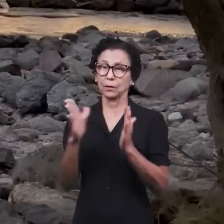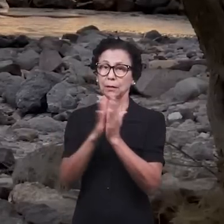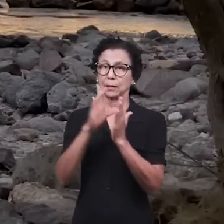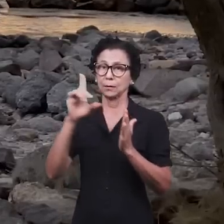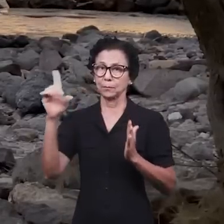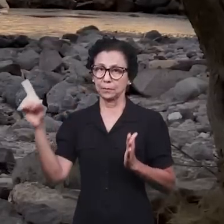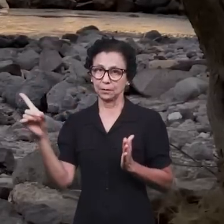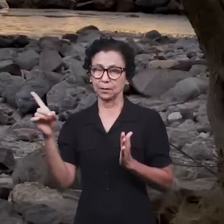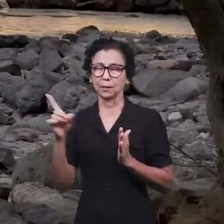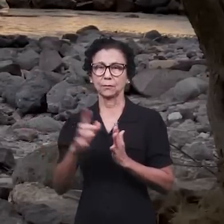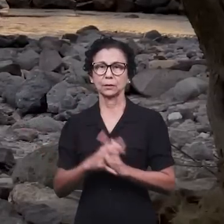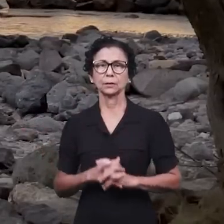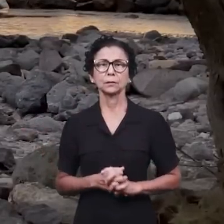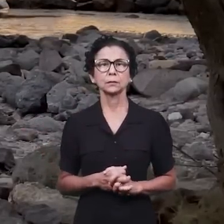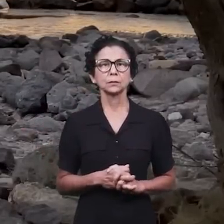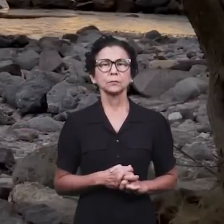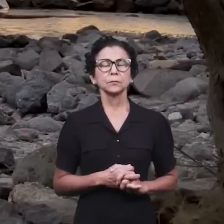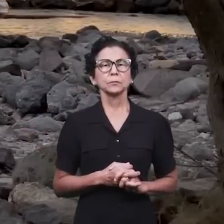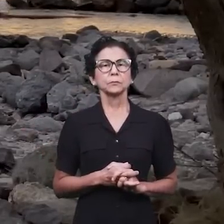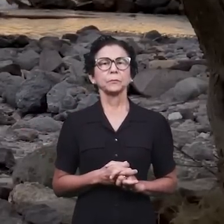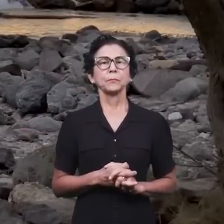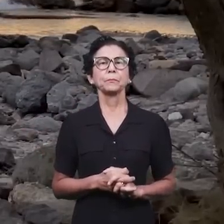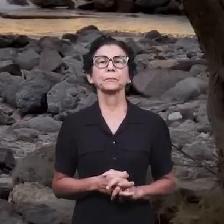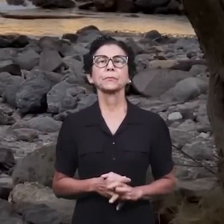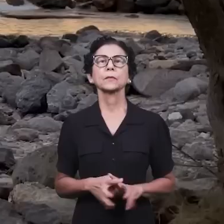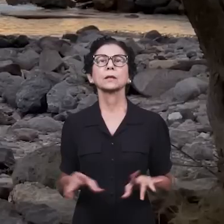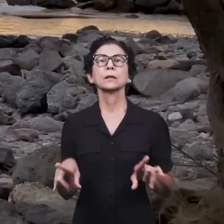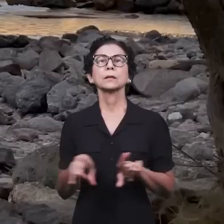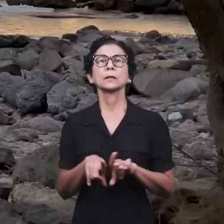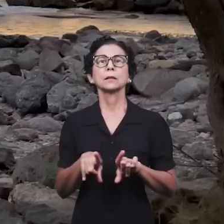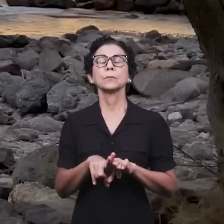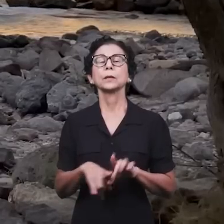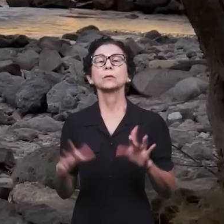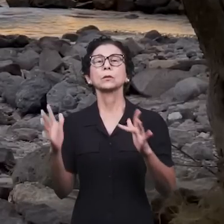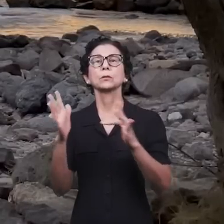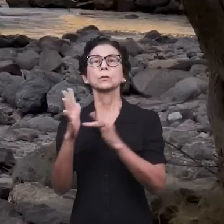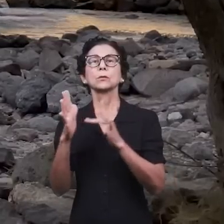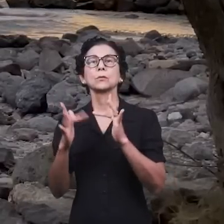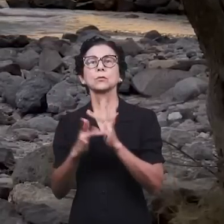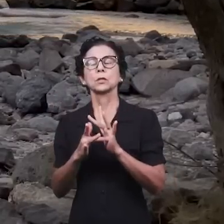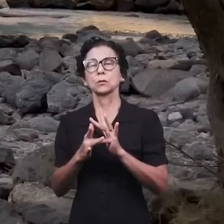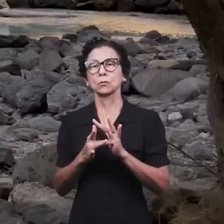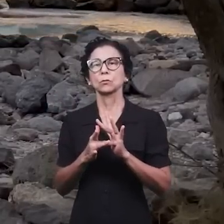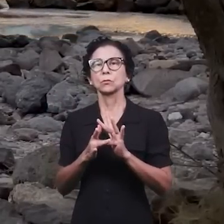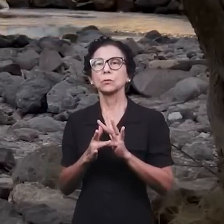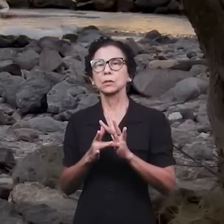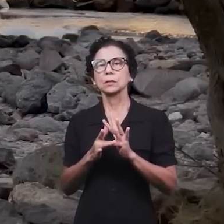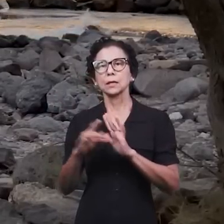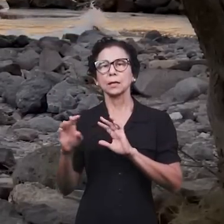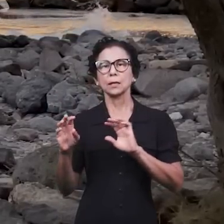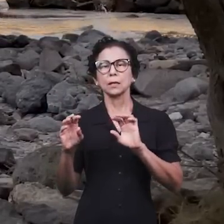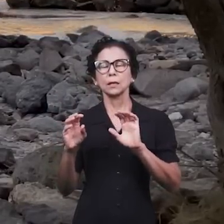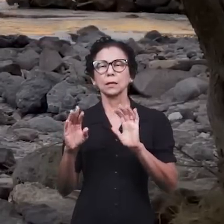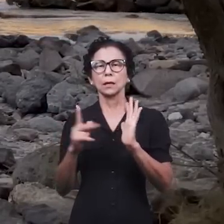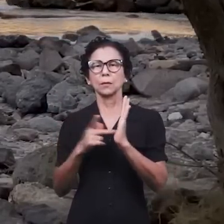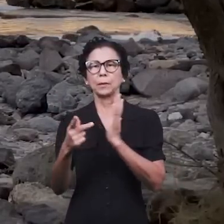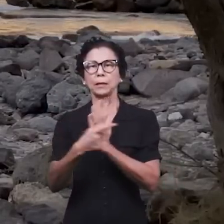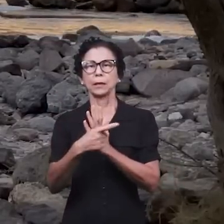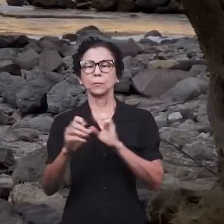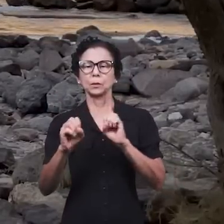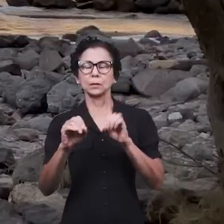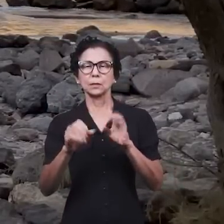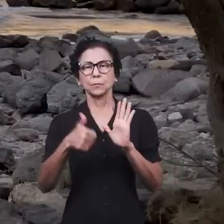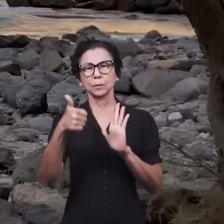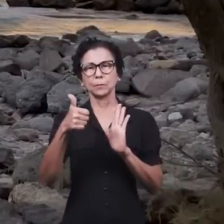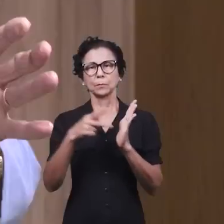palavra. Então, nós vamos encontrar, por exemplo, o Senhor Jesus também, fazendo uma colocação quando ele pega as parábolas,